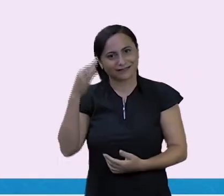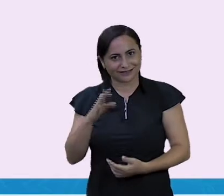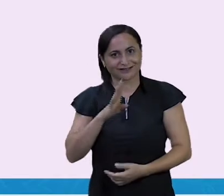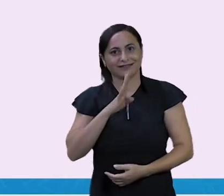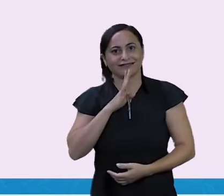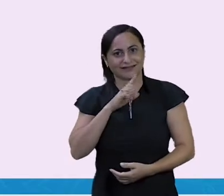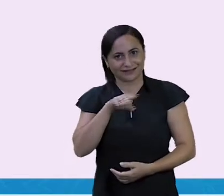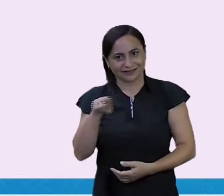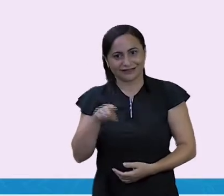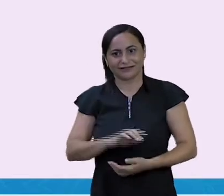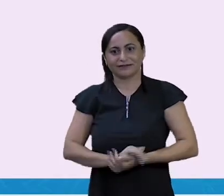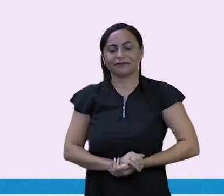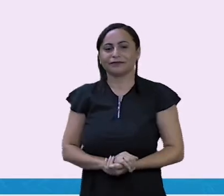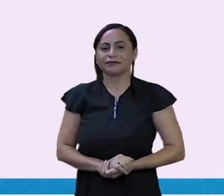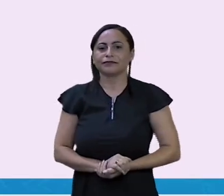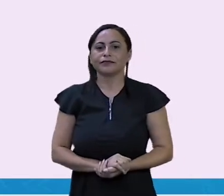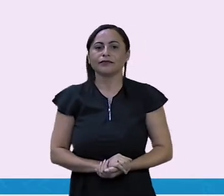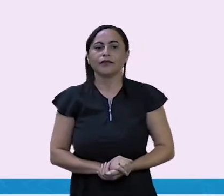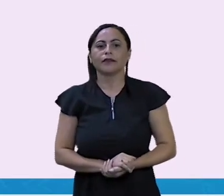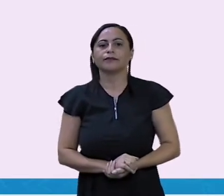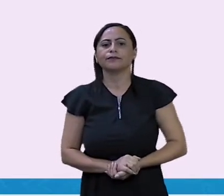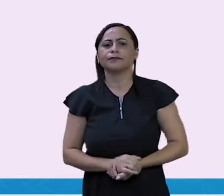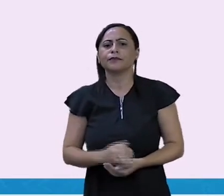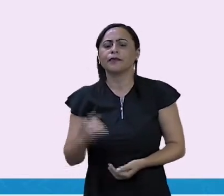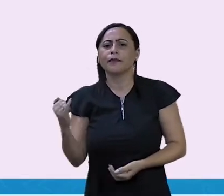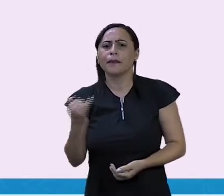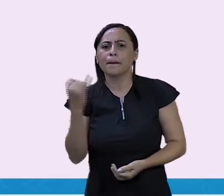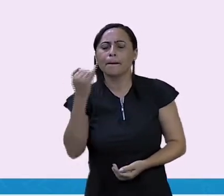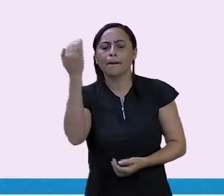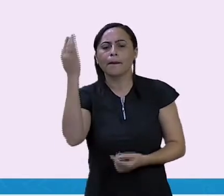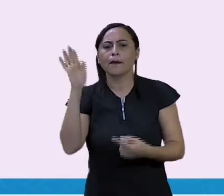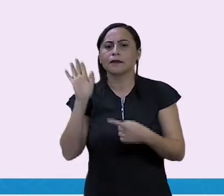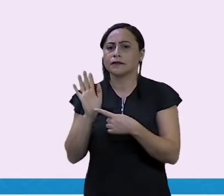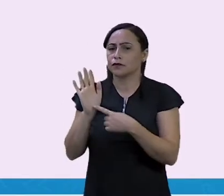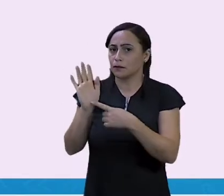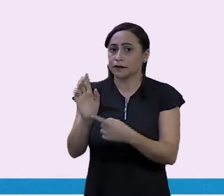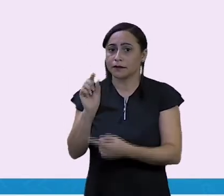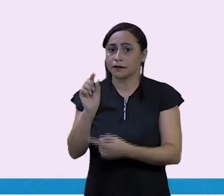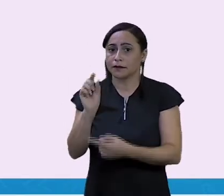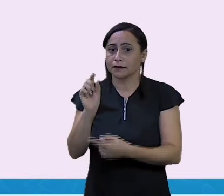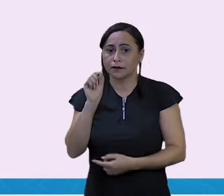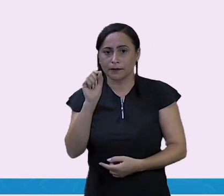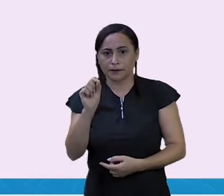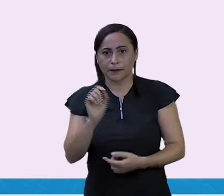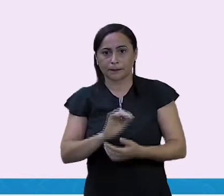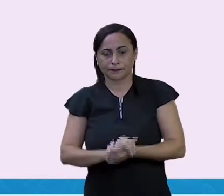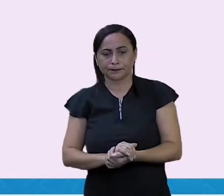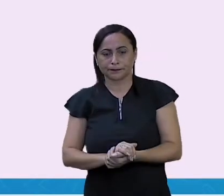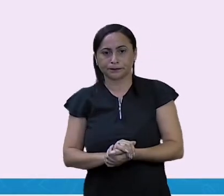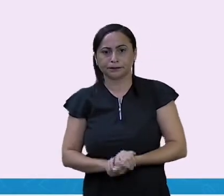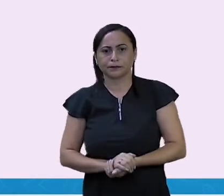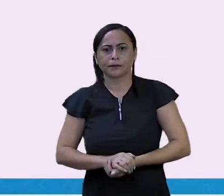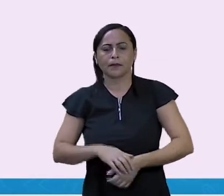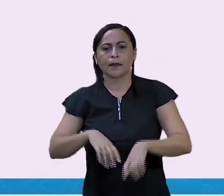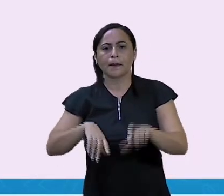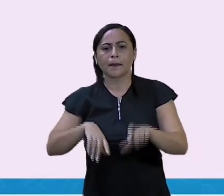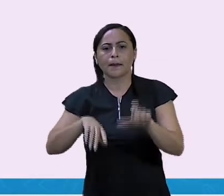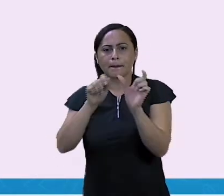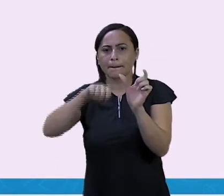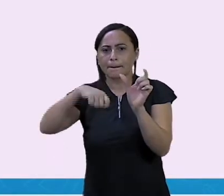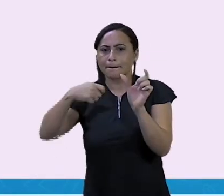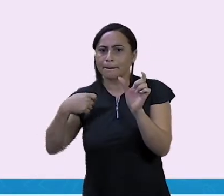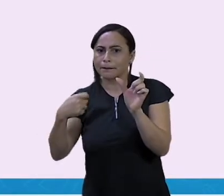vela. Bom, é importante ressaltar que a polissemia não deve ser confundida